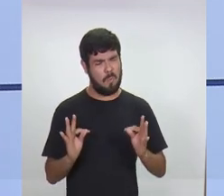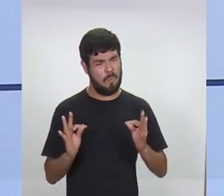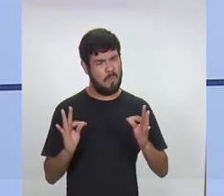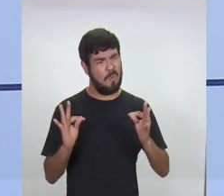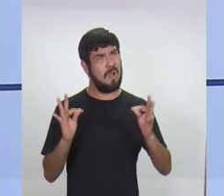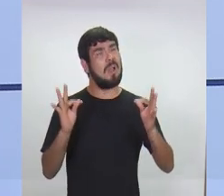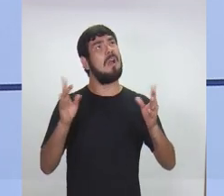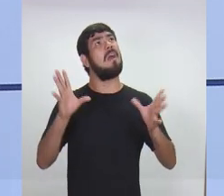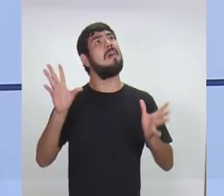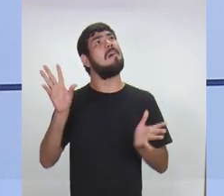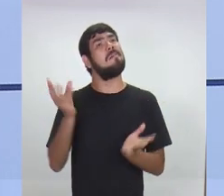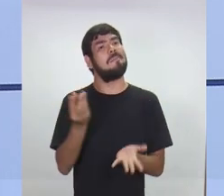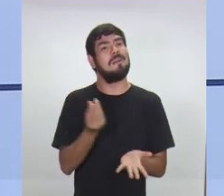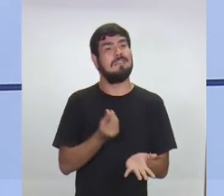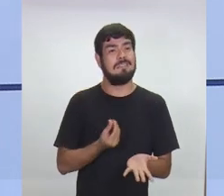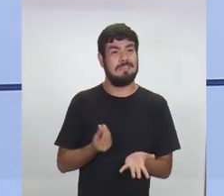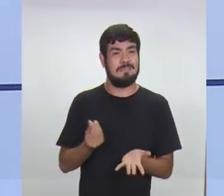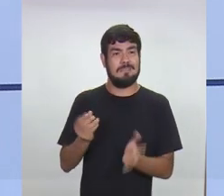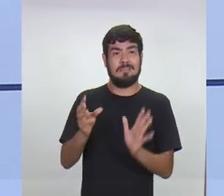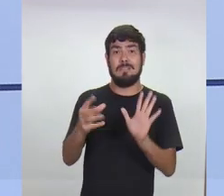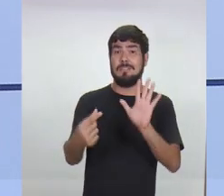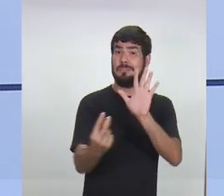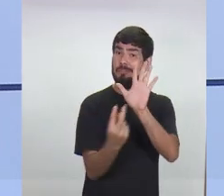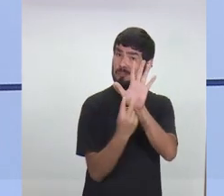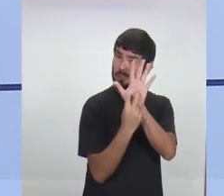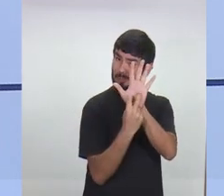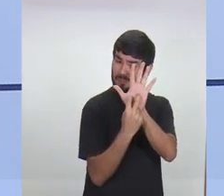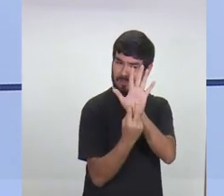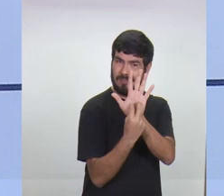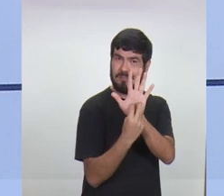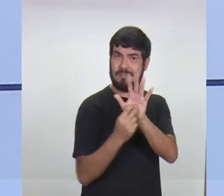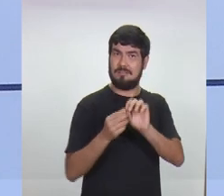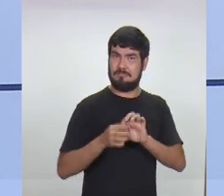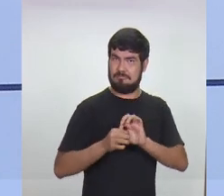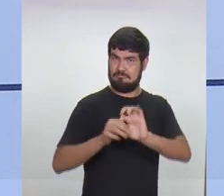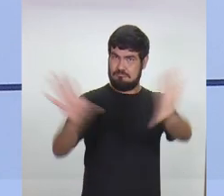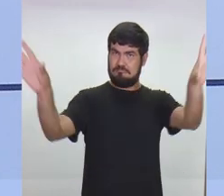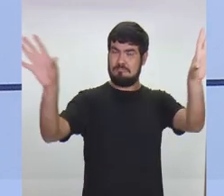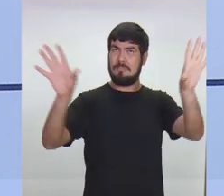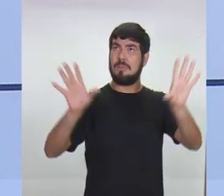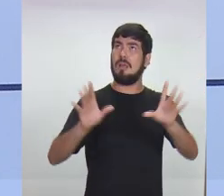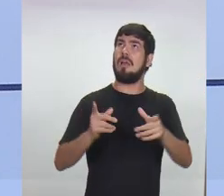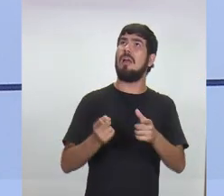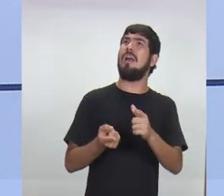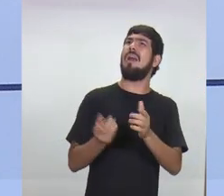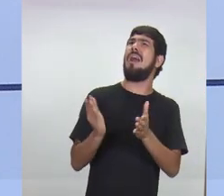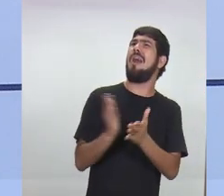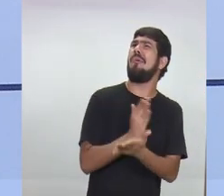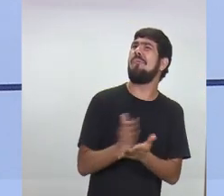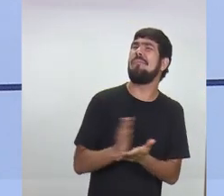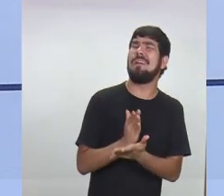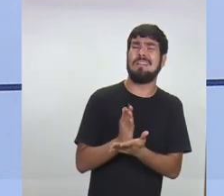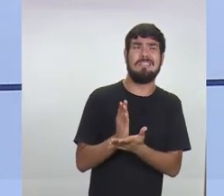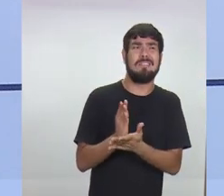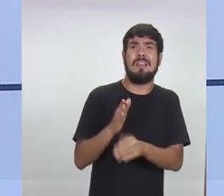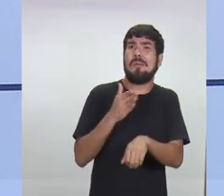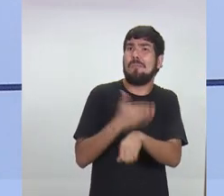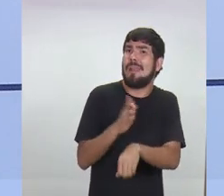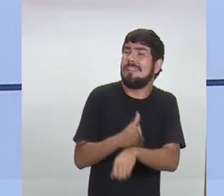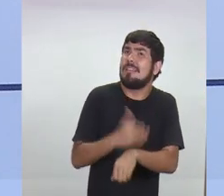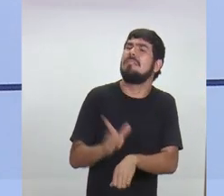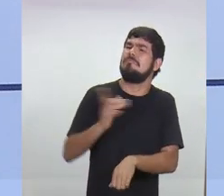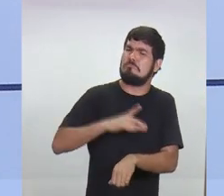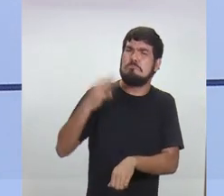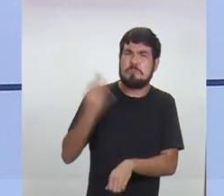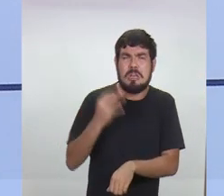software é e dispositivos são colocados à disposição no mercado é algumas práticas têm dado